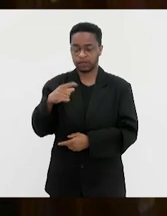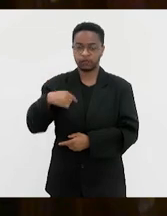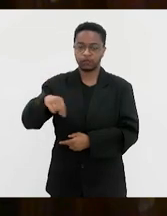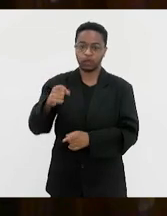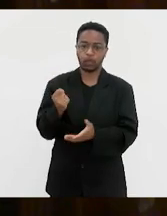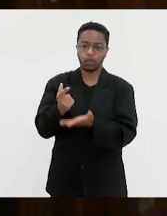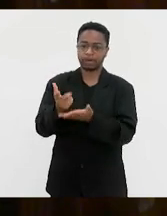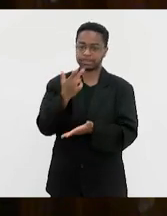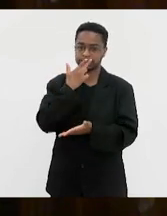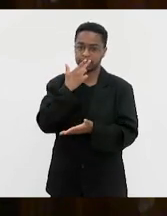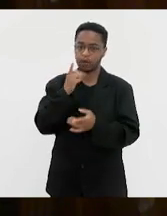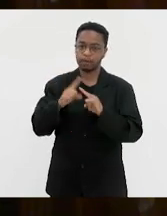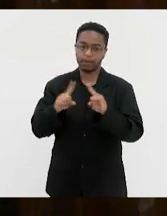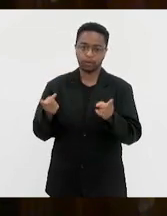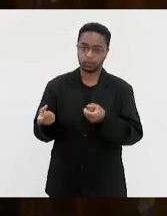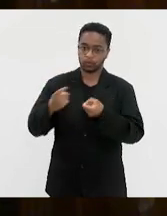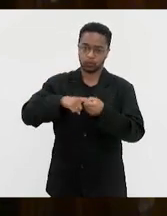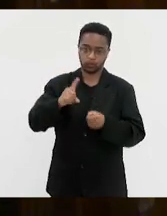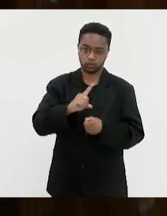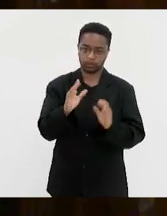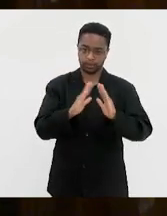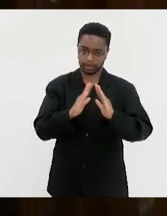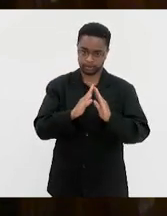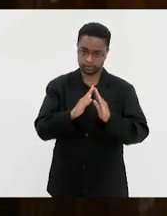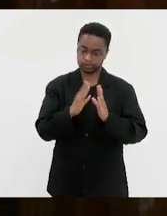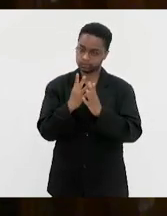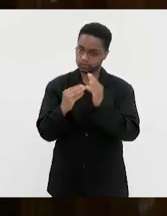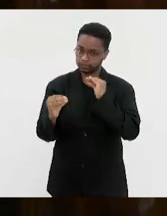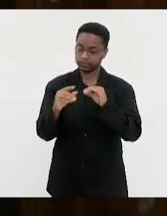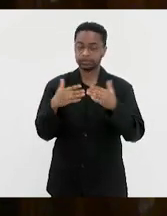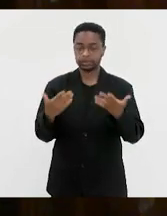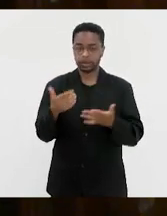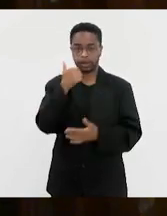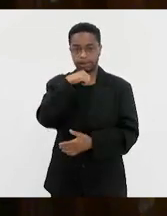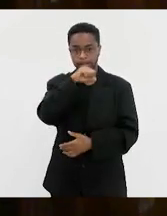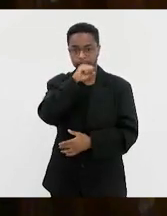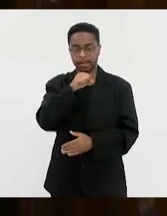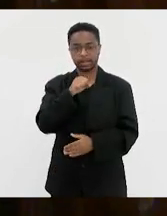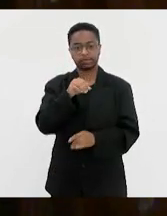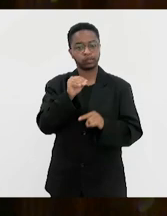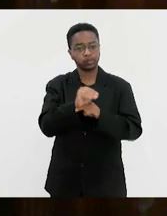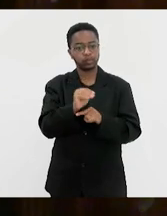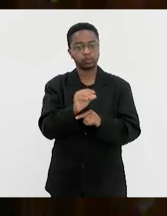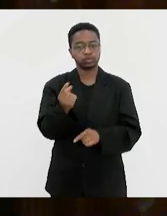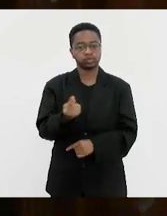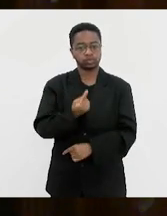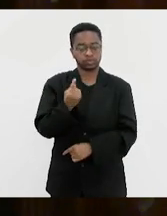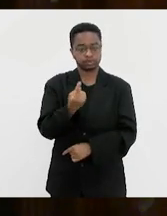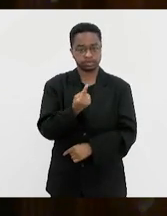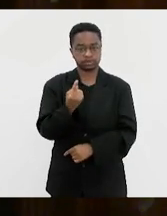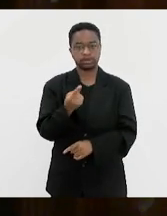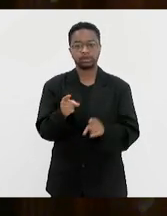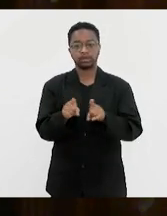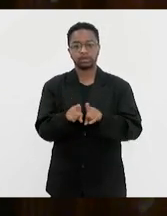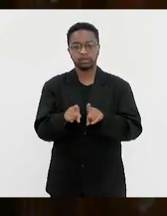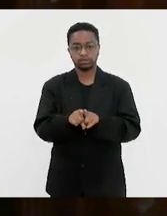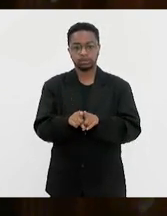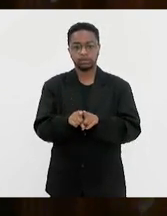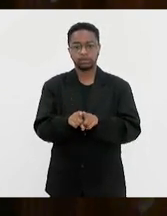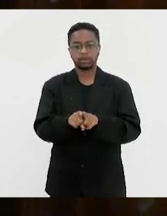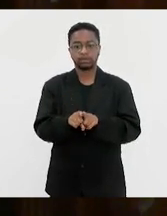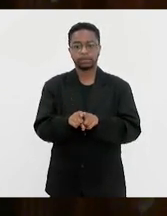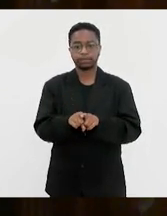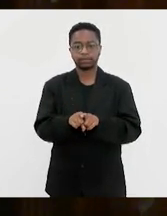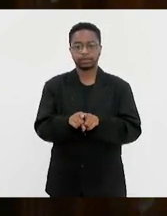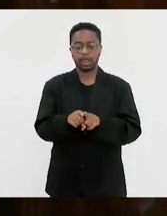mais. Então ele foi criado por uma mãe solo, com a sua mãe também morando